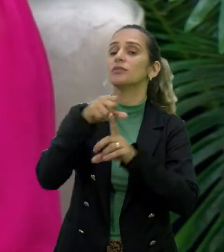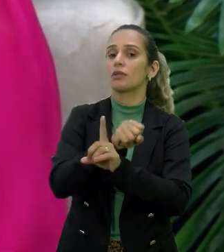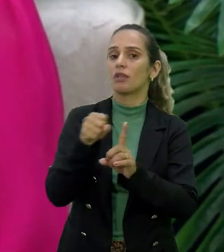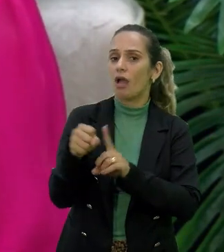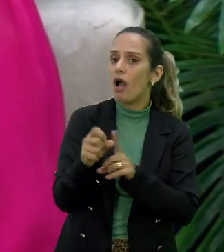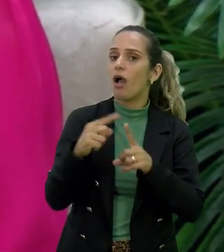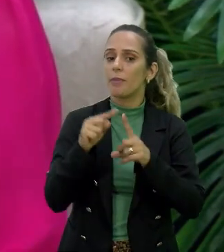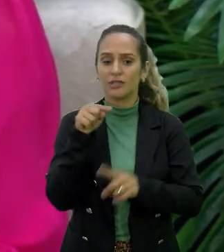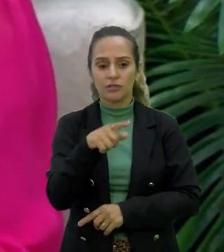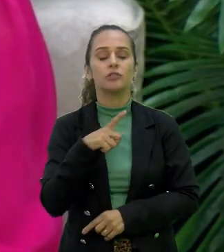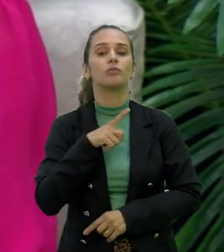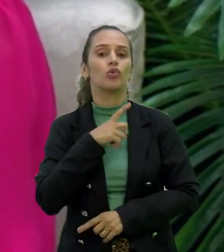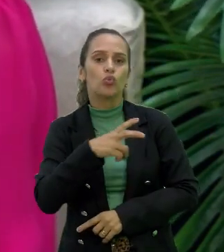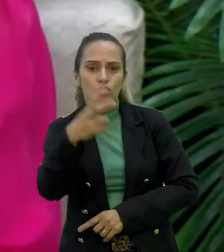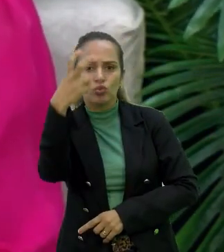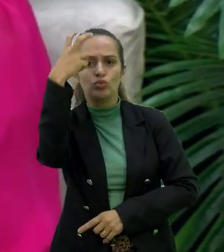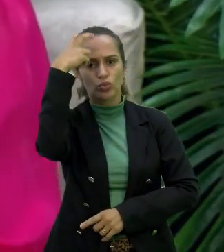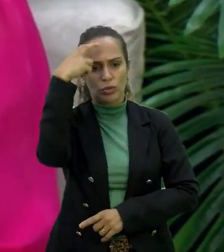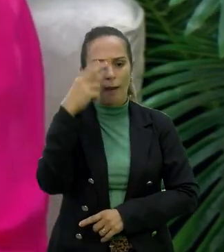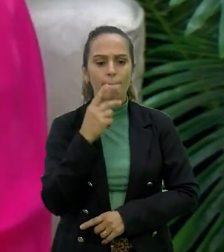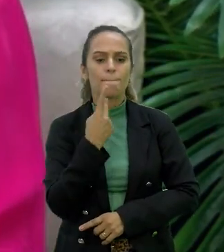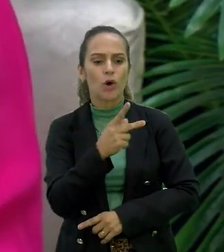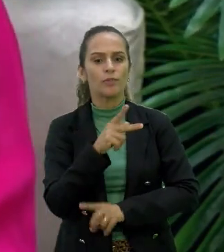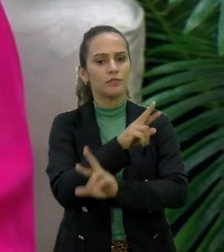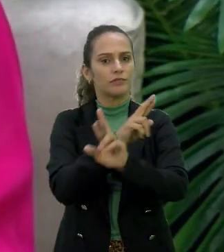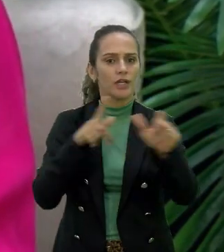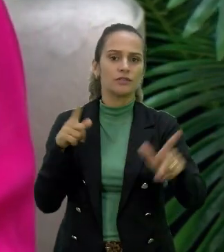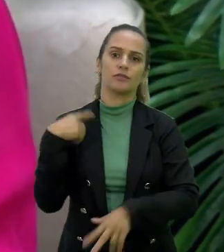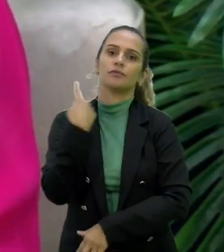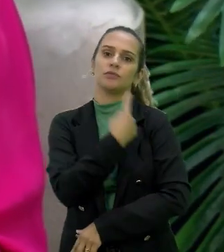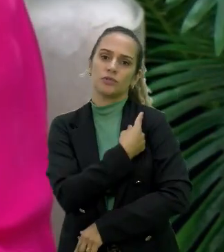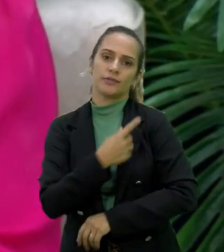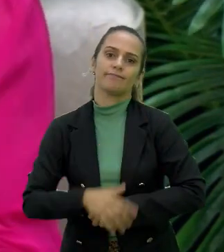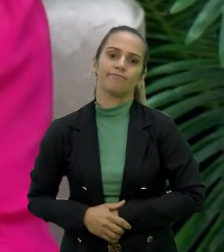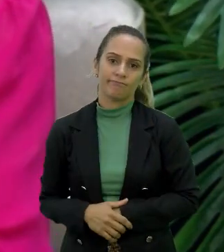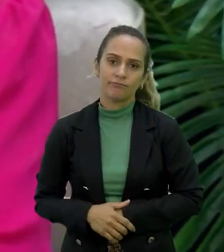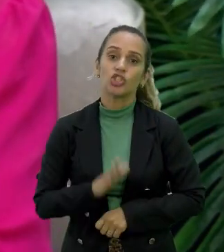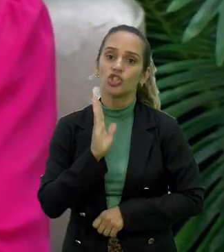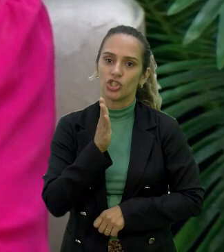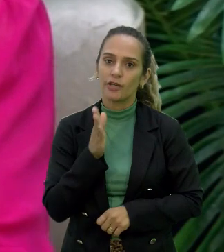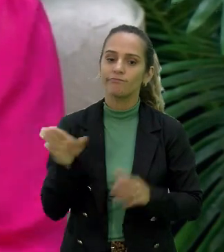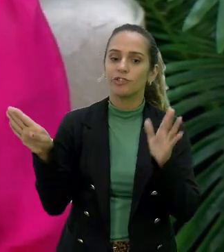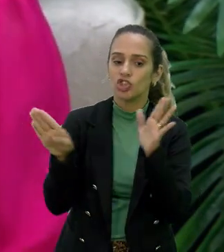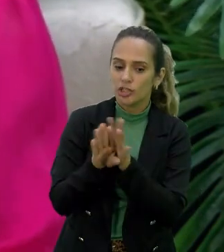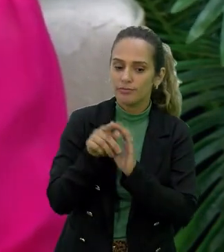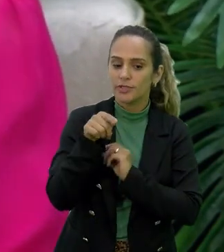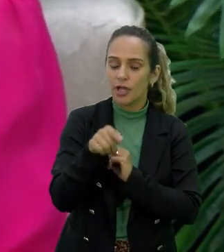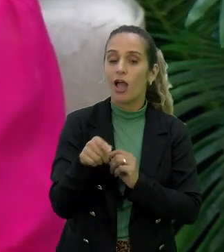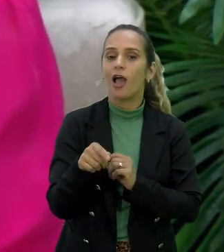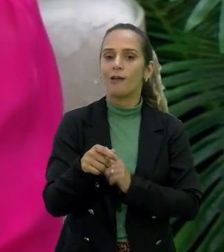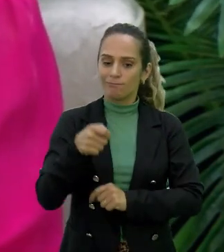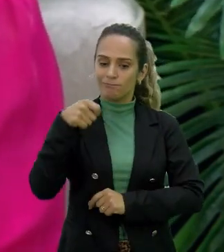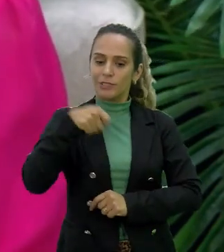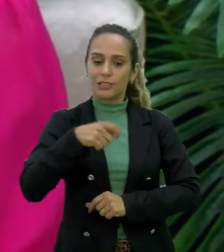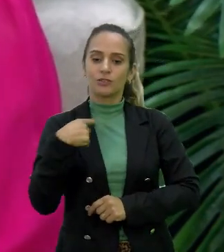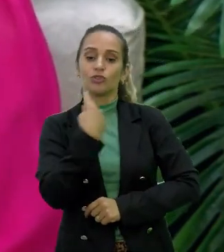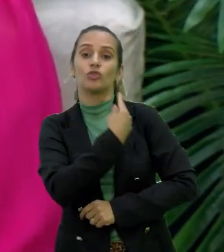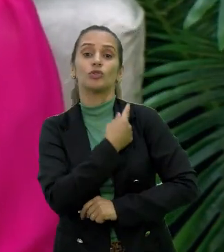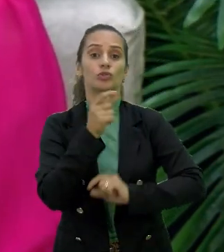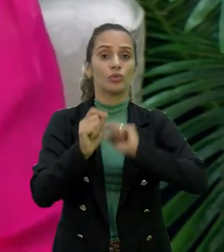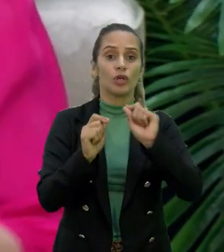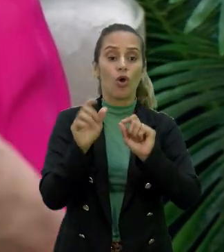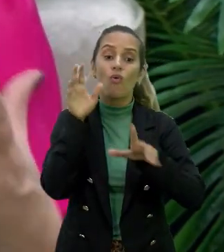e não é isso eles têm uma cultura que é diferente da nossa então já que a gente chegou até eles é nossa obrigação agora também